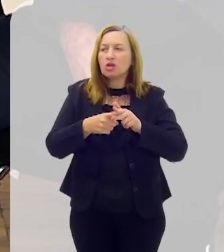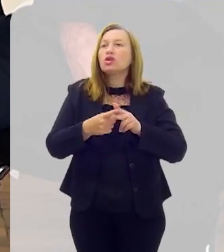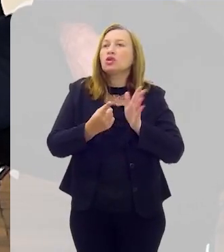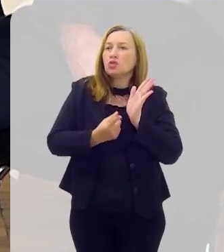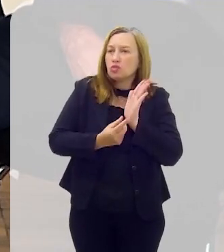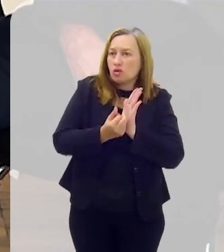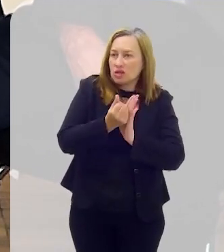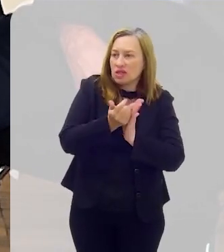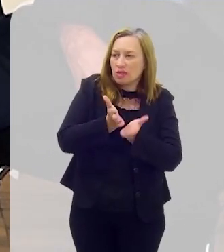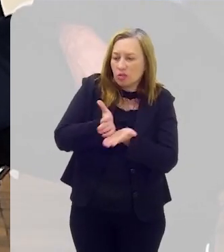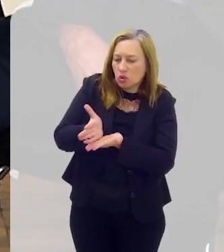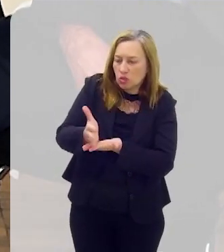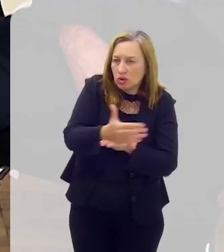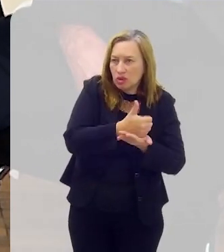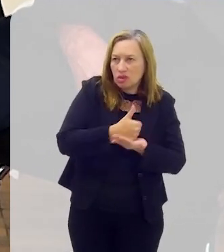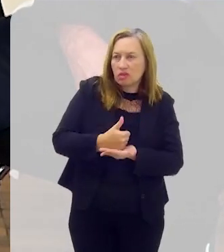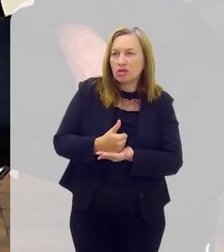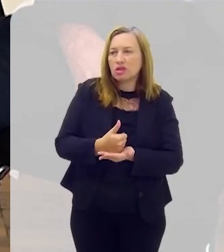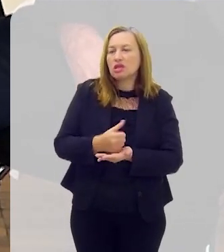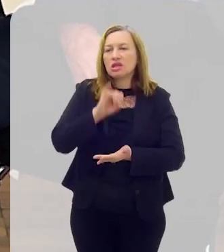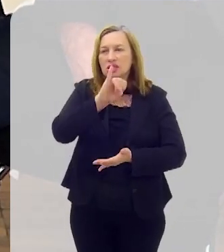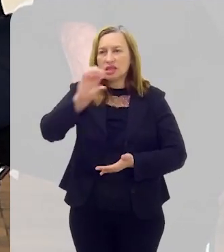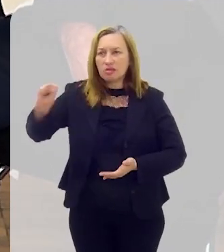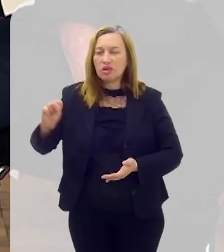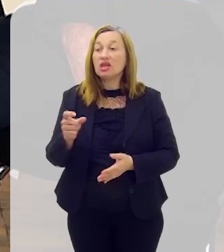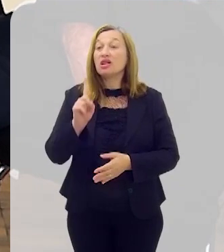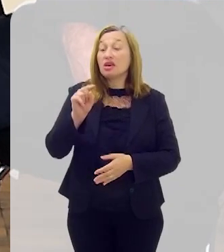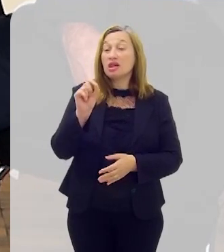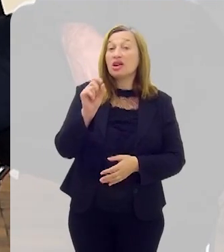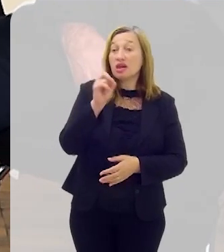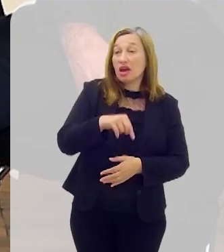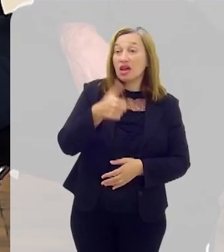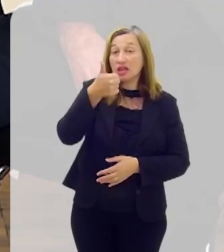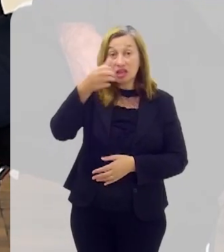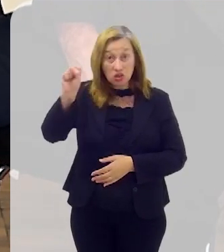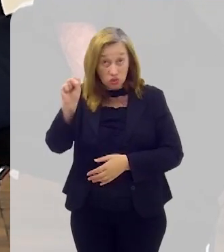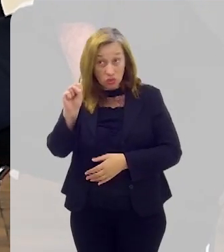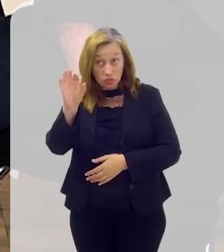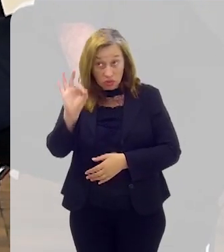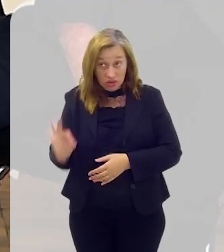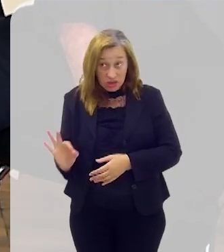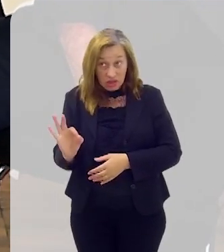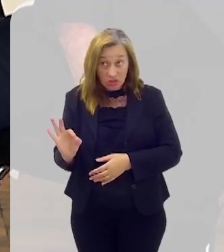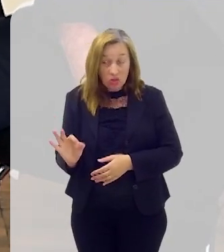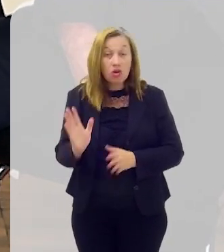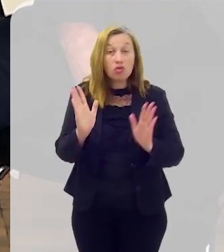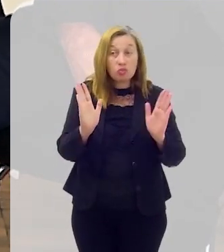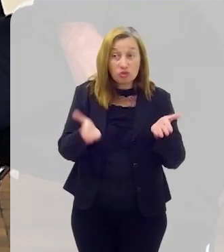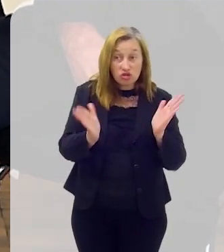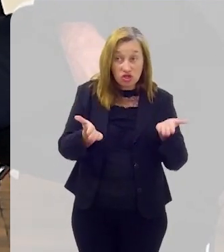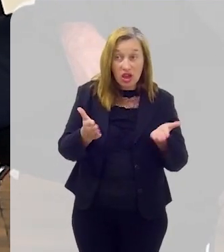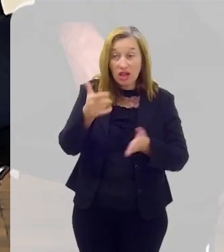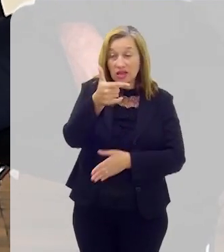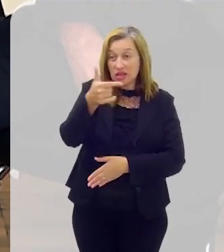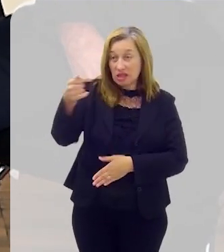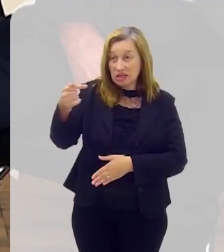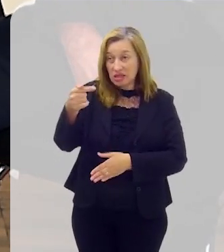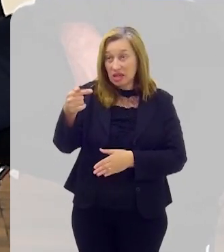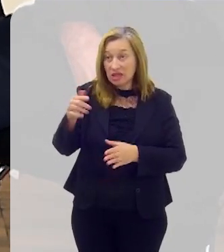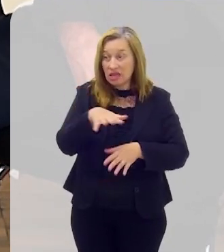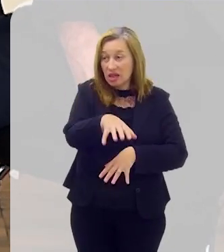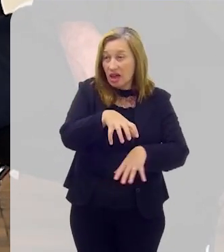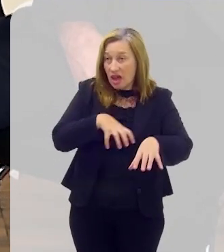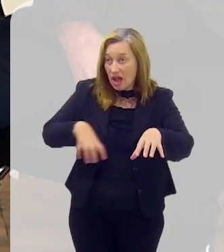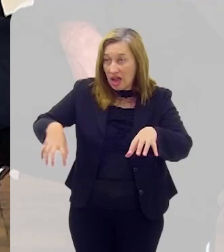alíquota modal do ICMS, né, que é 18%, que, no meu entendimento, deveria, como já é em 17 outras